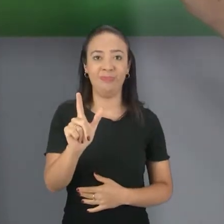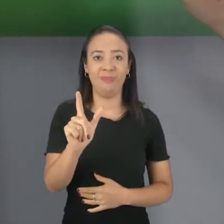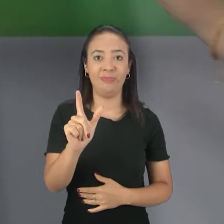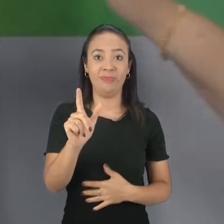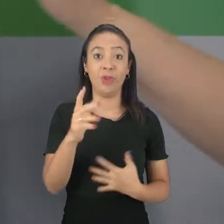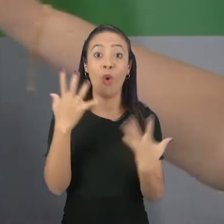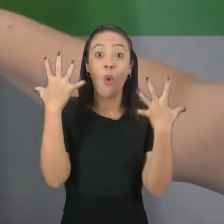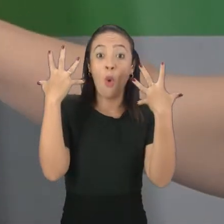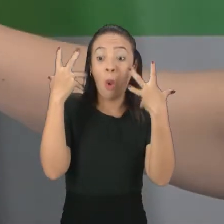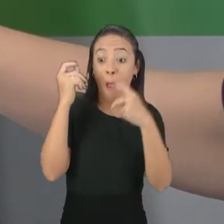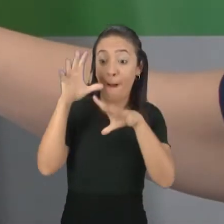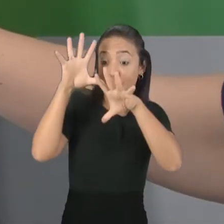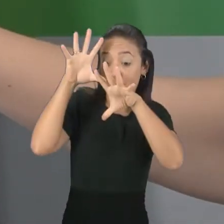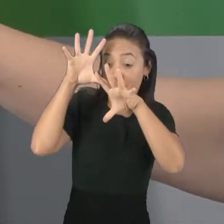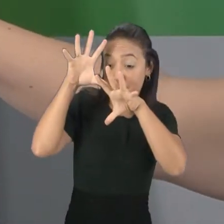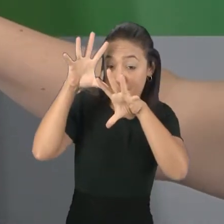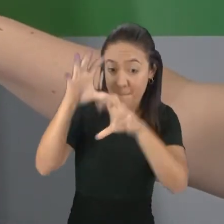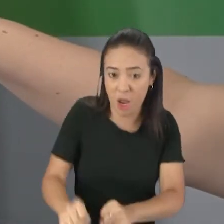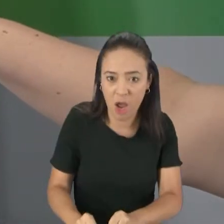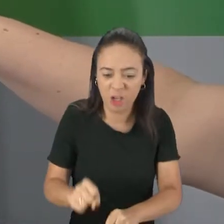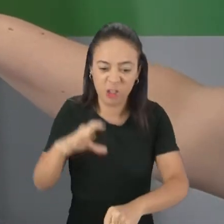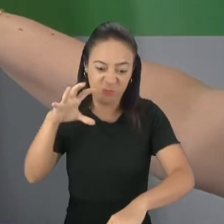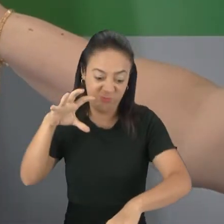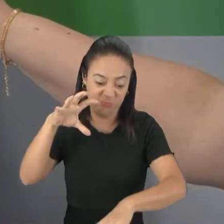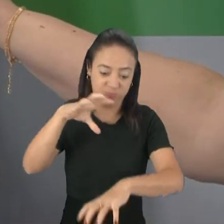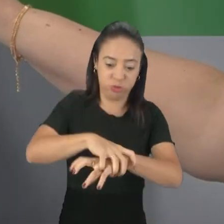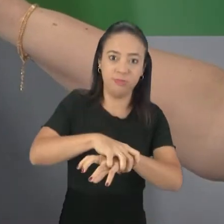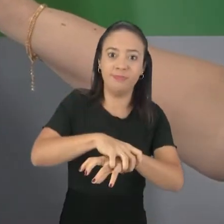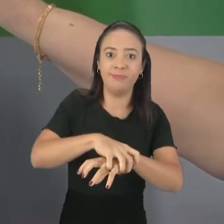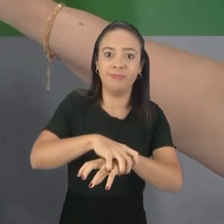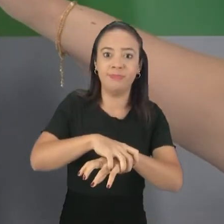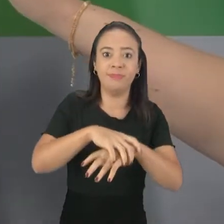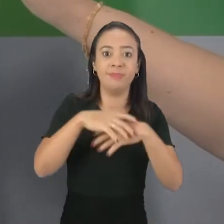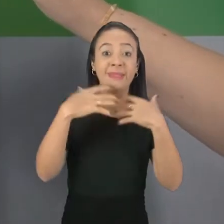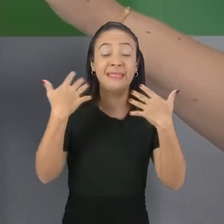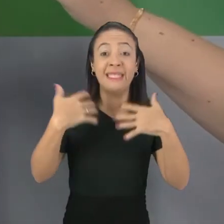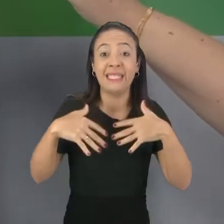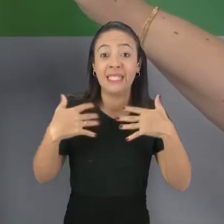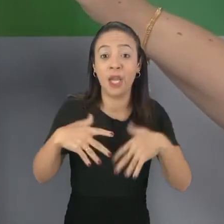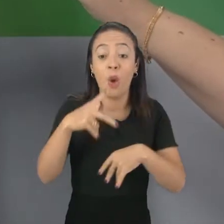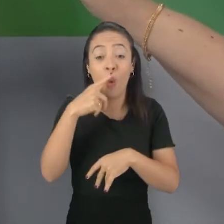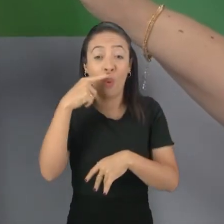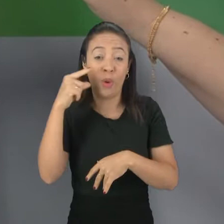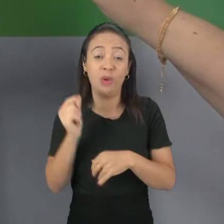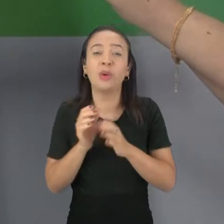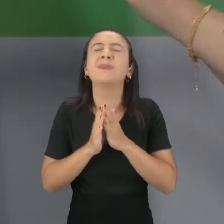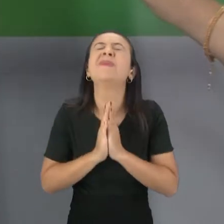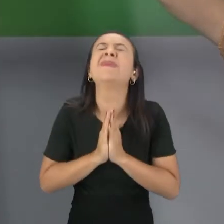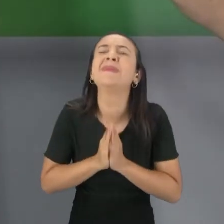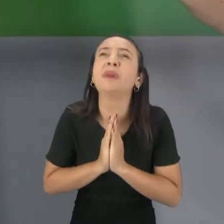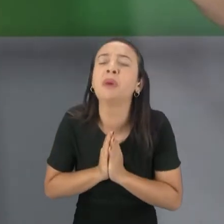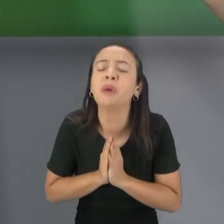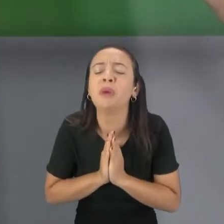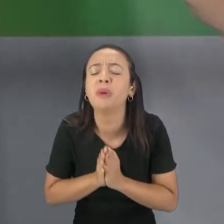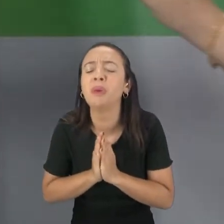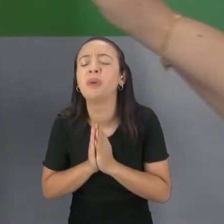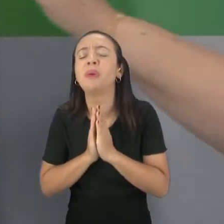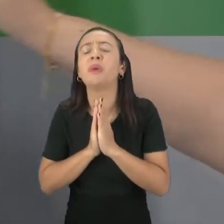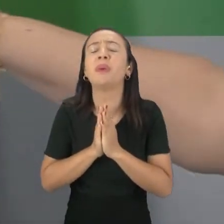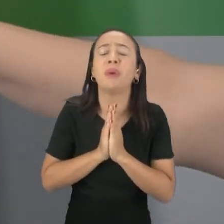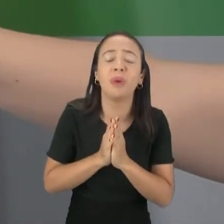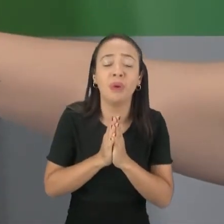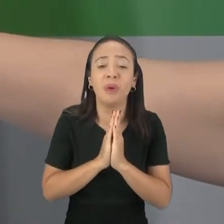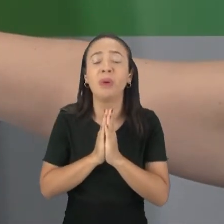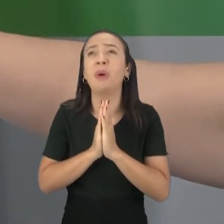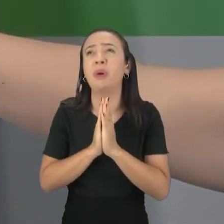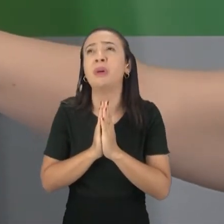que o leão o prendeu embaixo da pata. Tanto o ratinho pediu e implorou que o